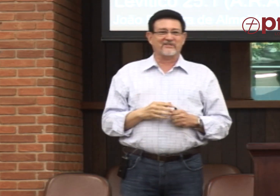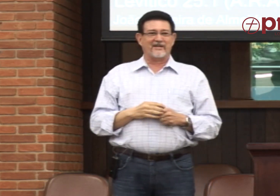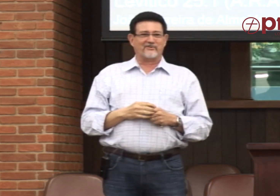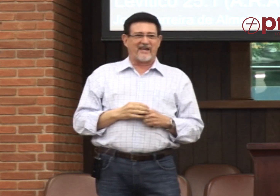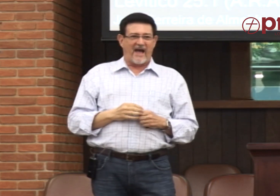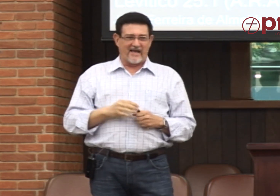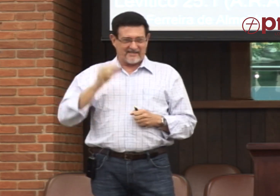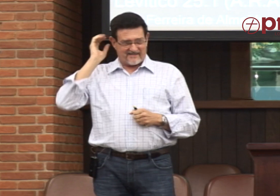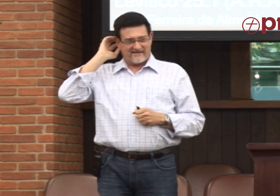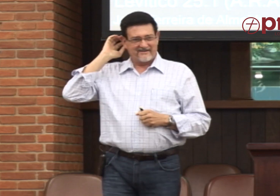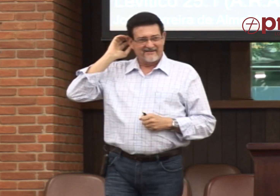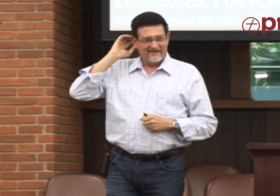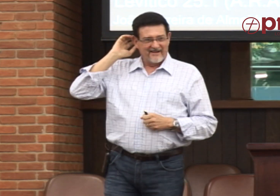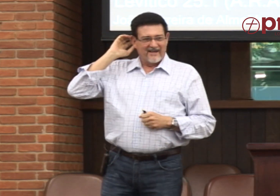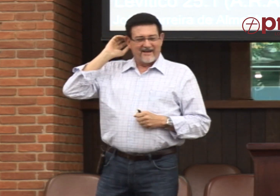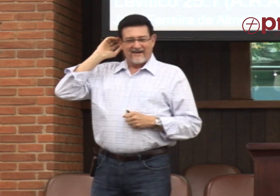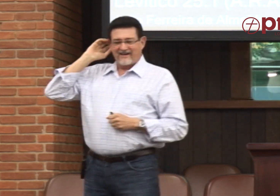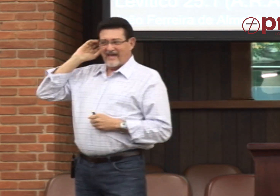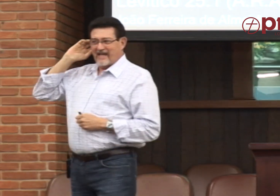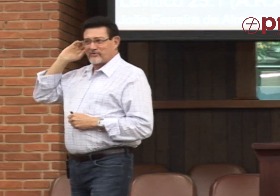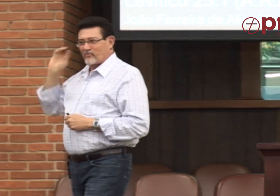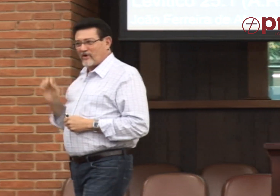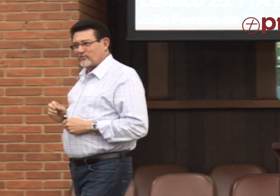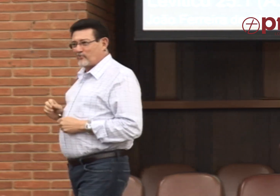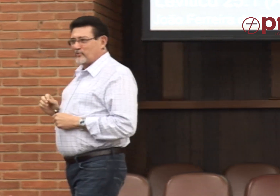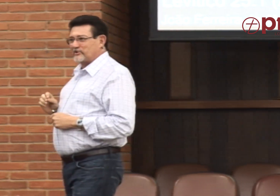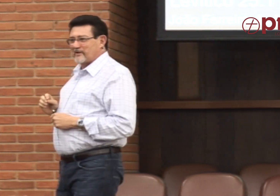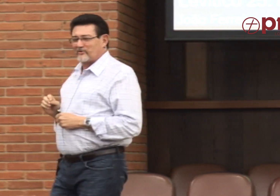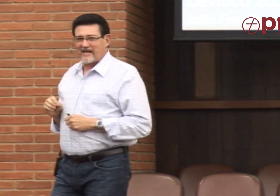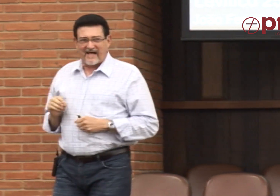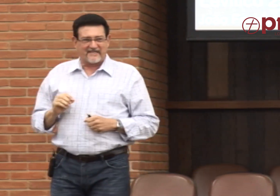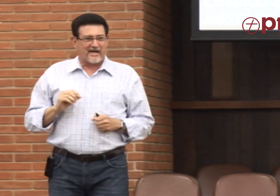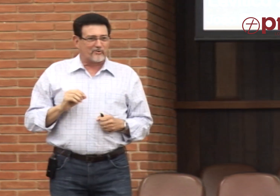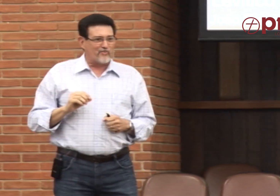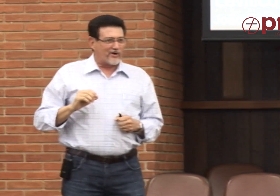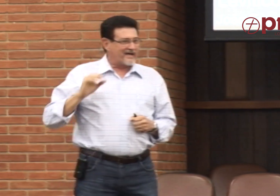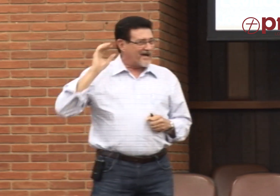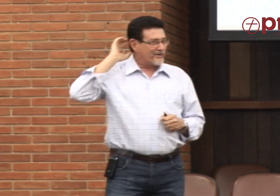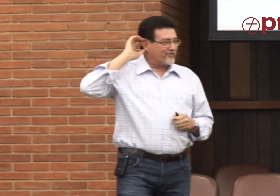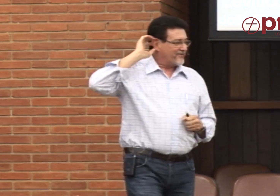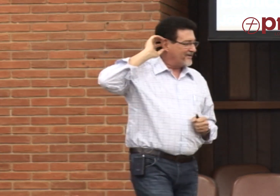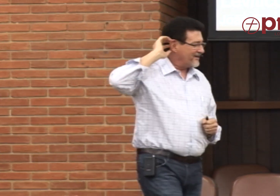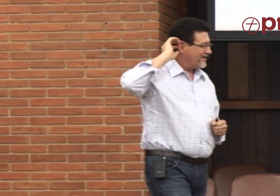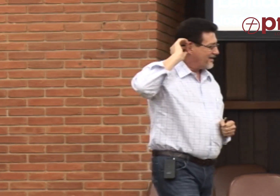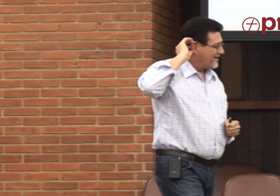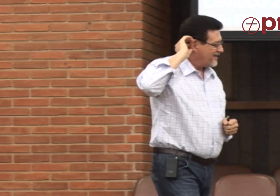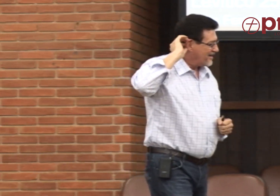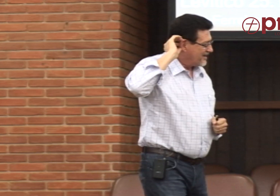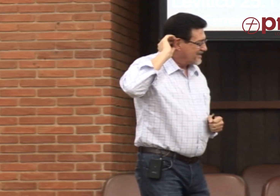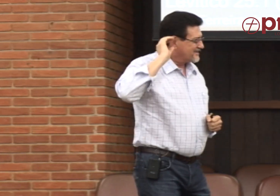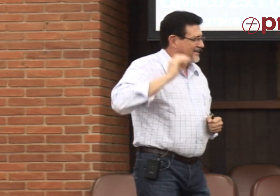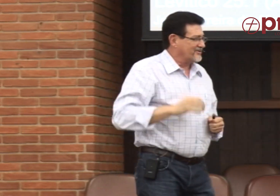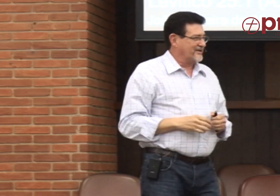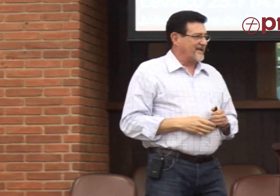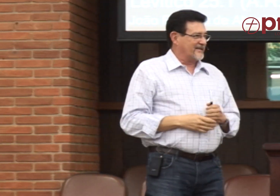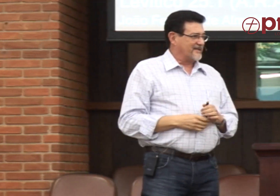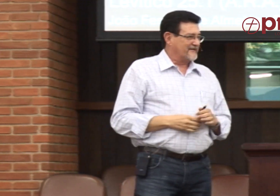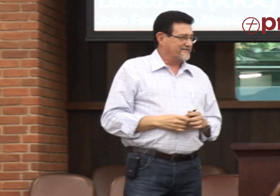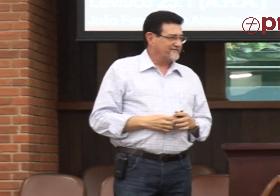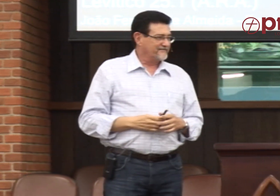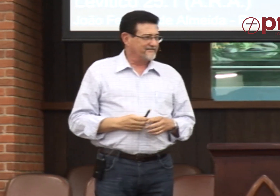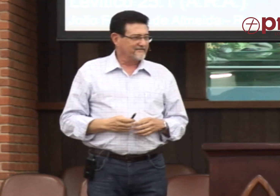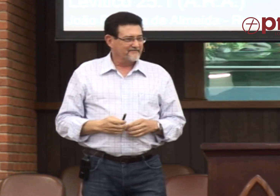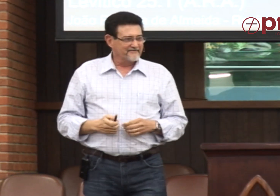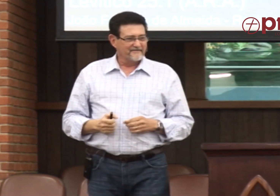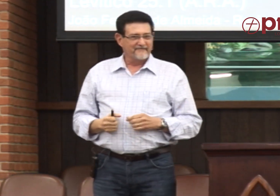r$ 800 Quanto custa uma tonelada de adubo orgânico 180